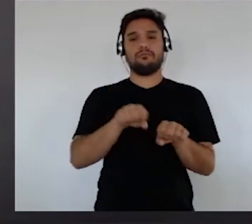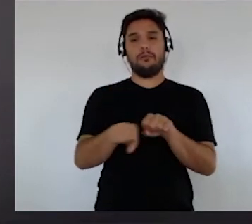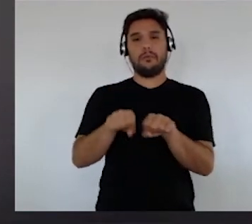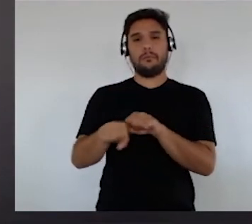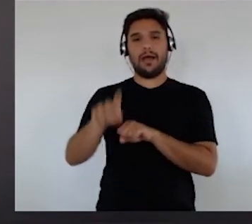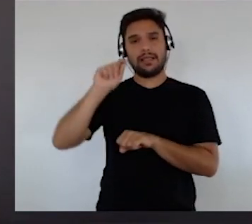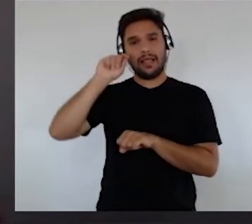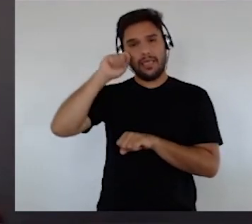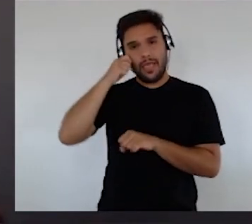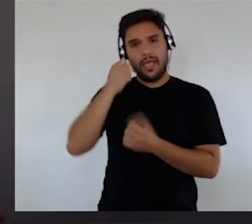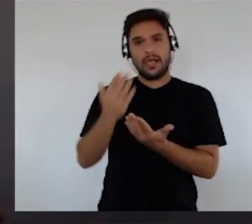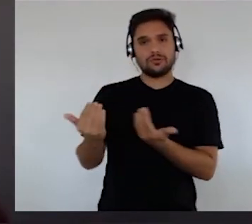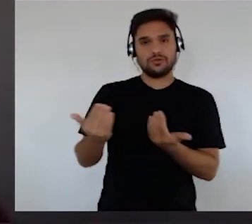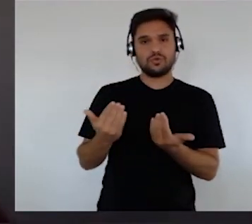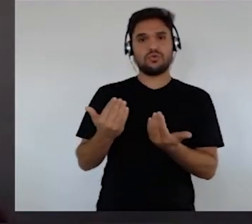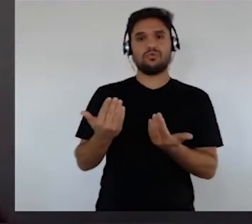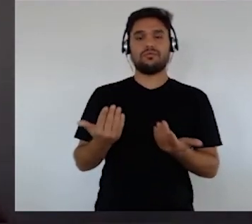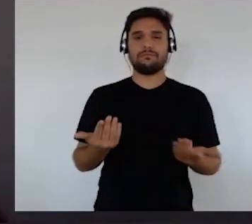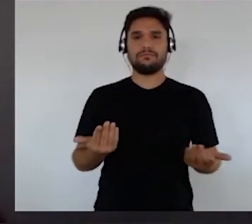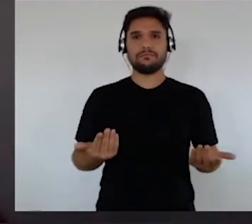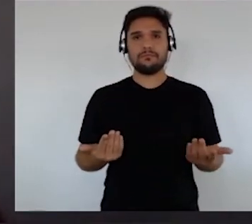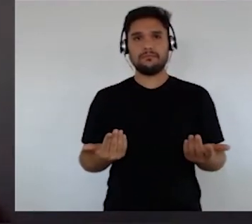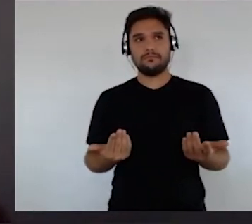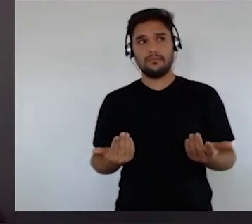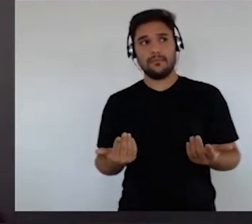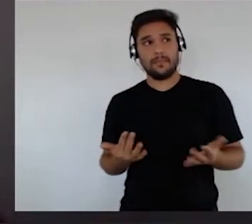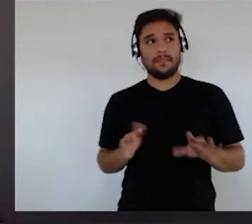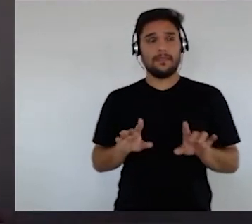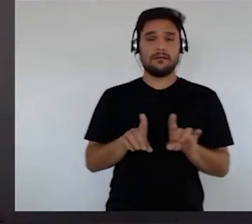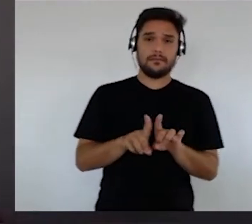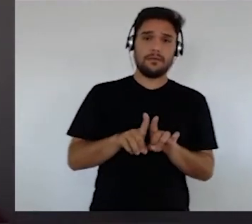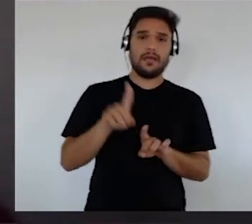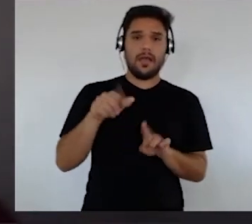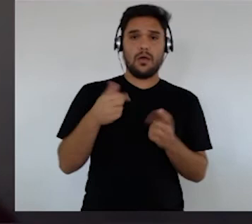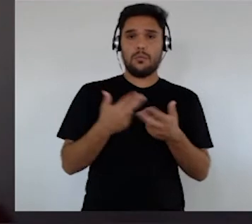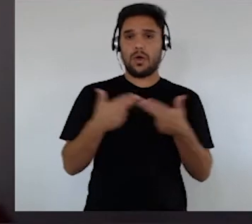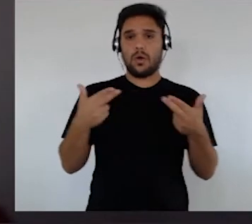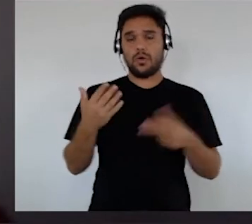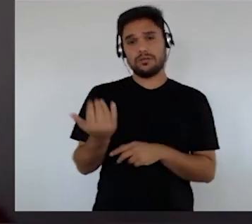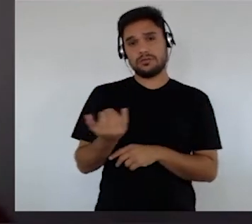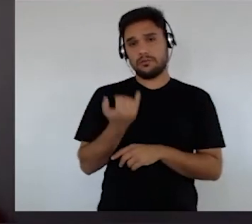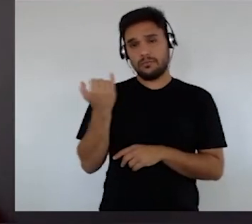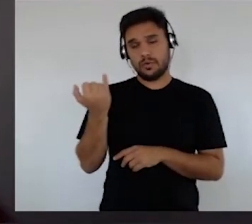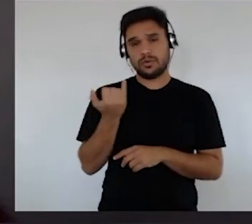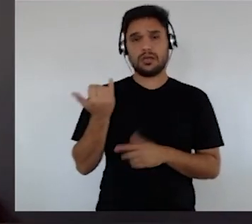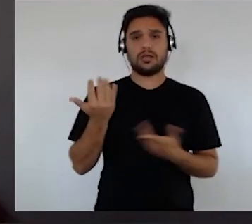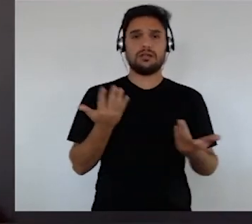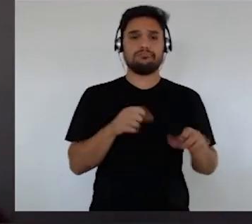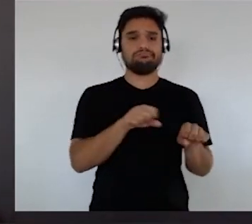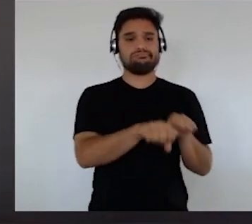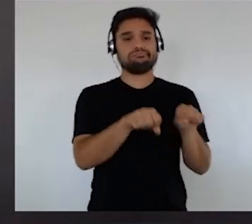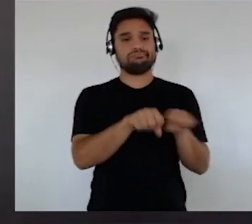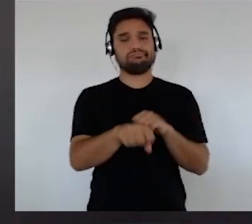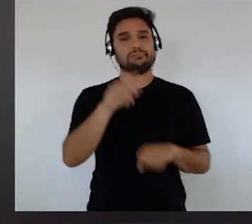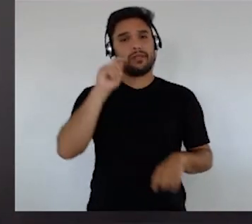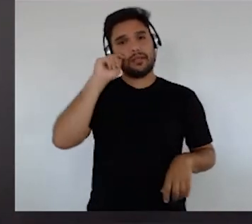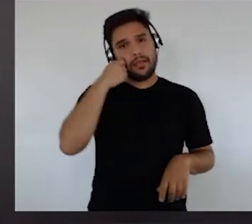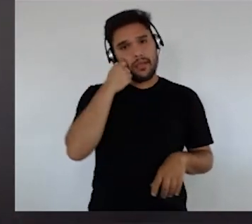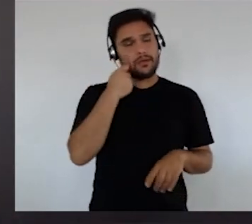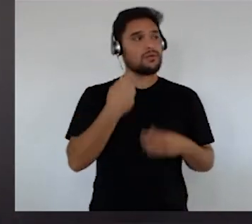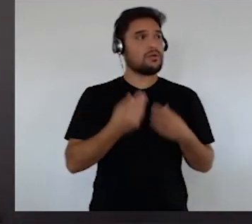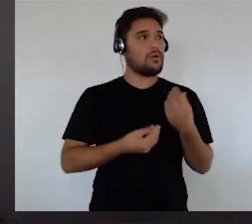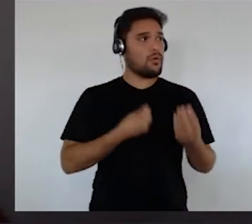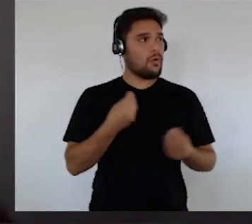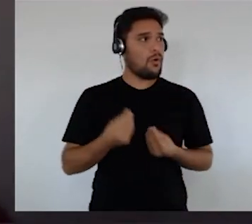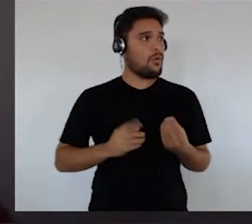juventude negra, a seletividade penal é um fator determinante né, no extermínio da população negra. Então, como é que a gente